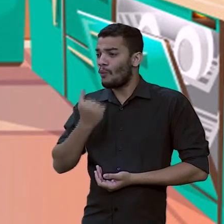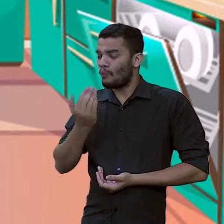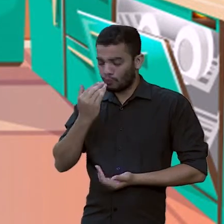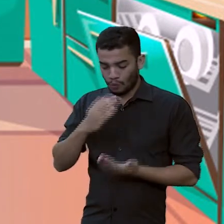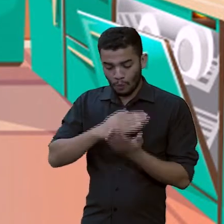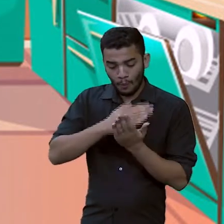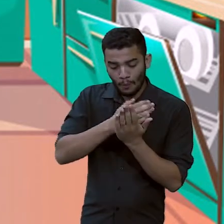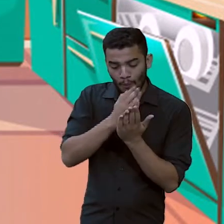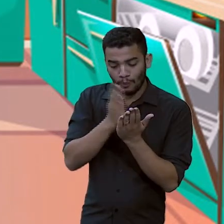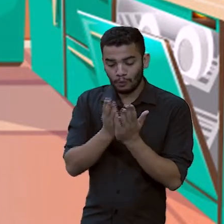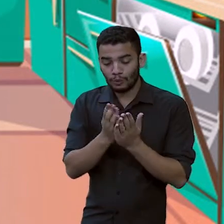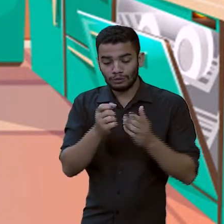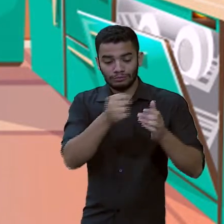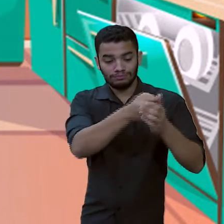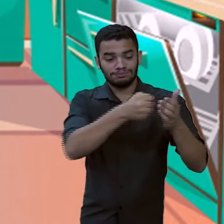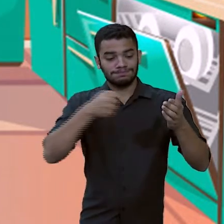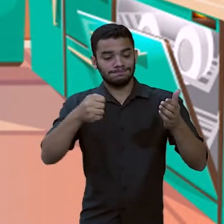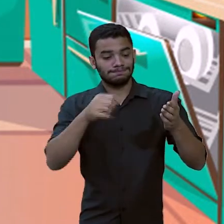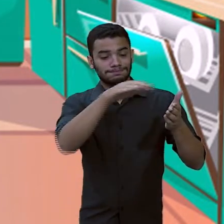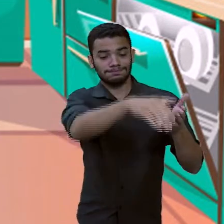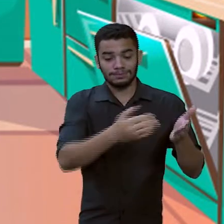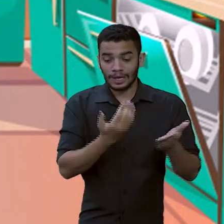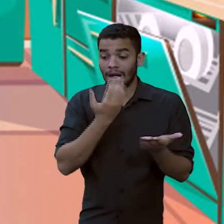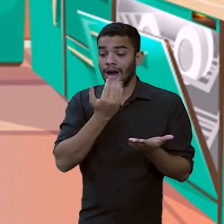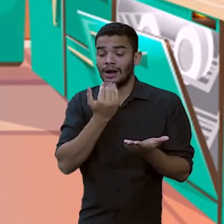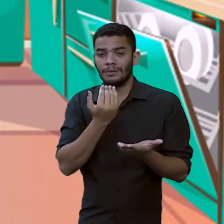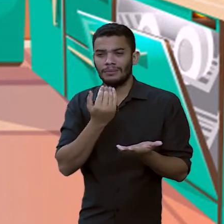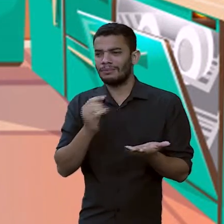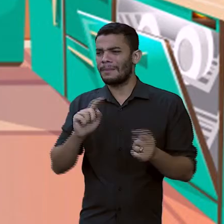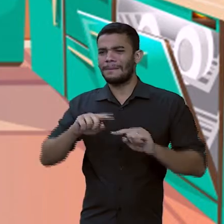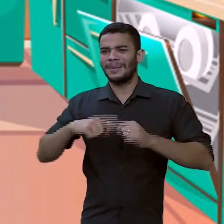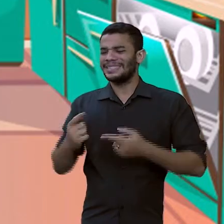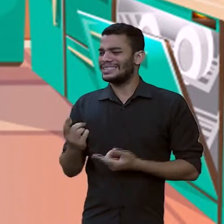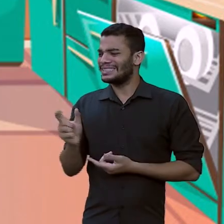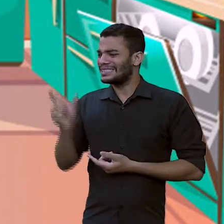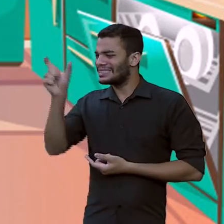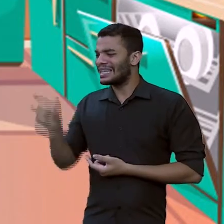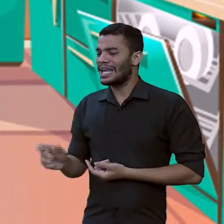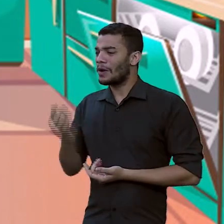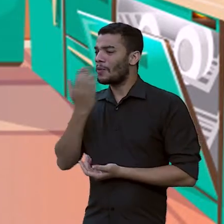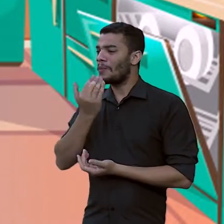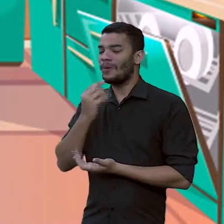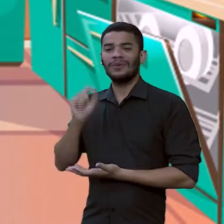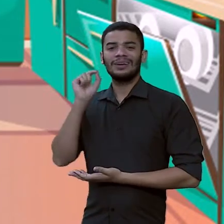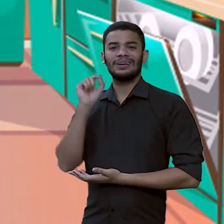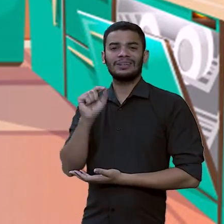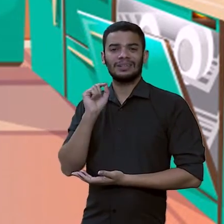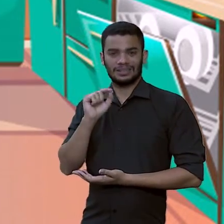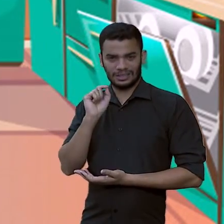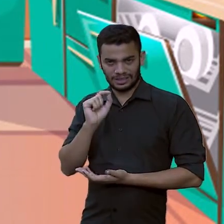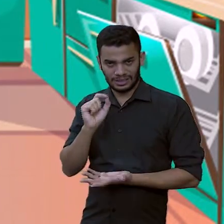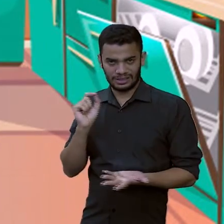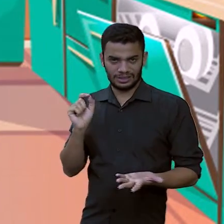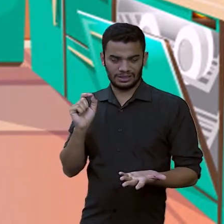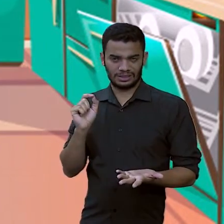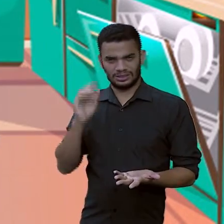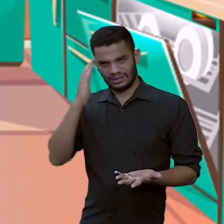sabe quem é esse alguém. Pois é, a palavra alguém torna essa pessoa